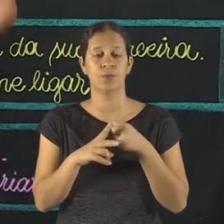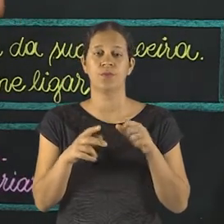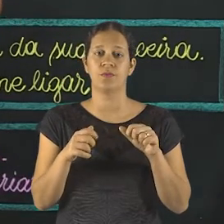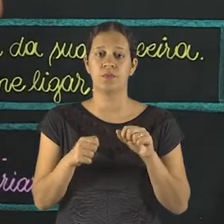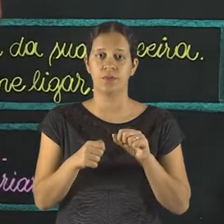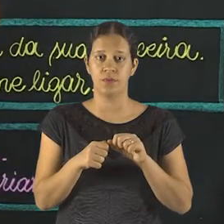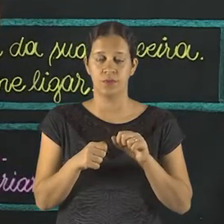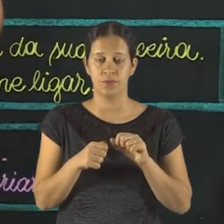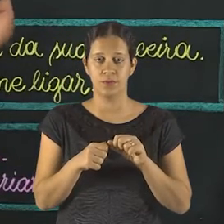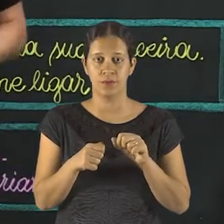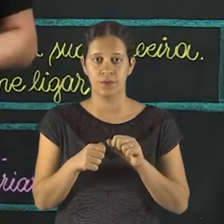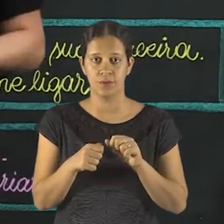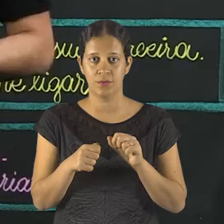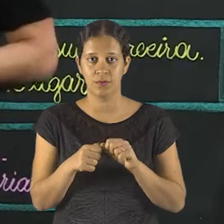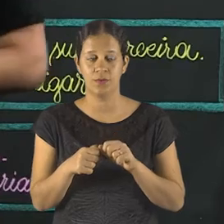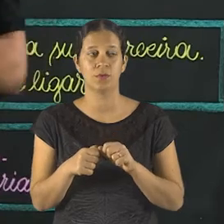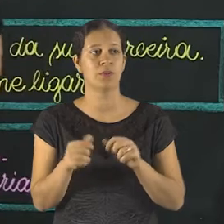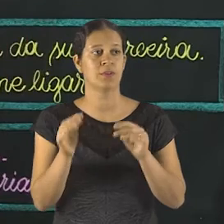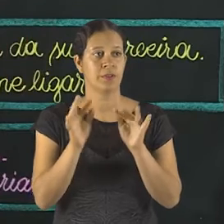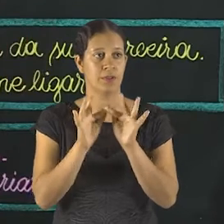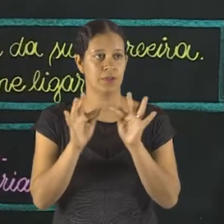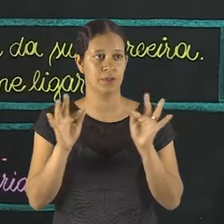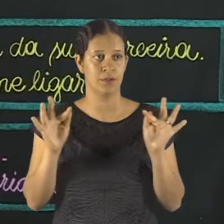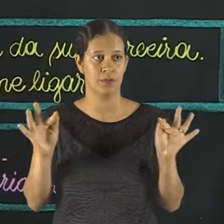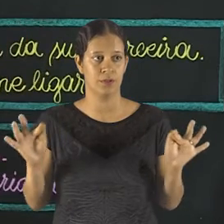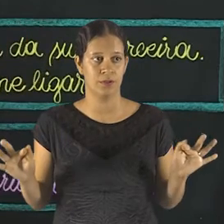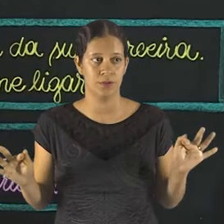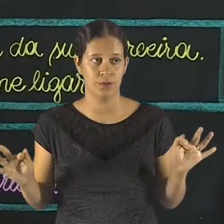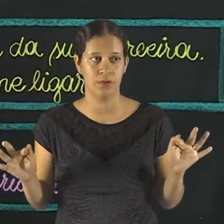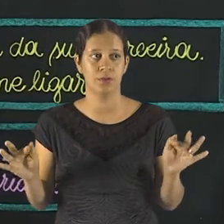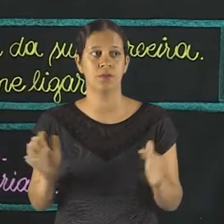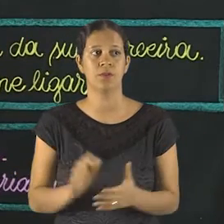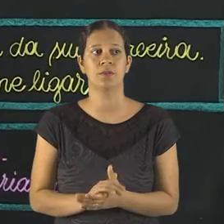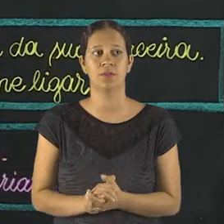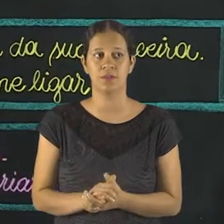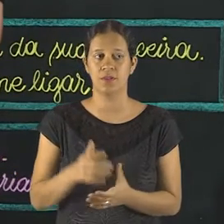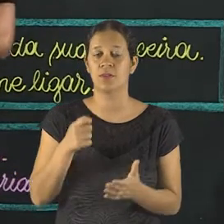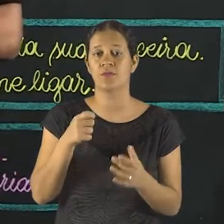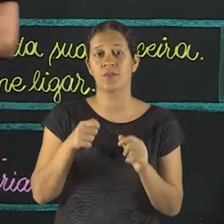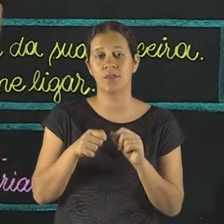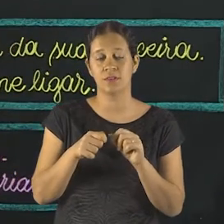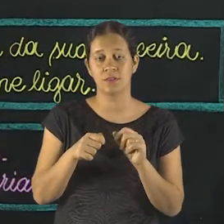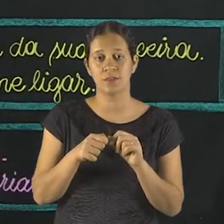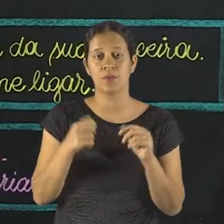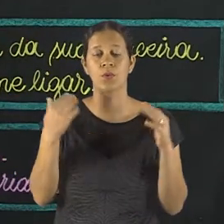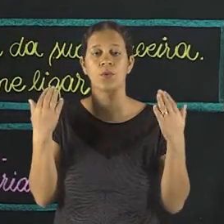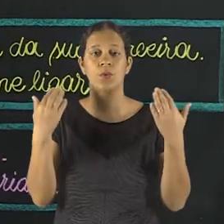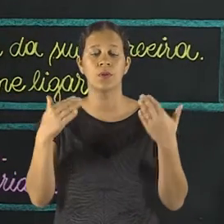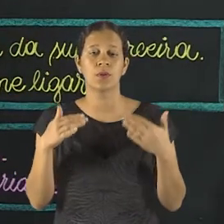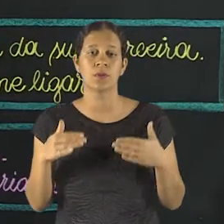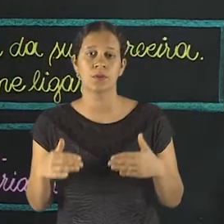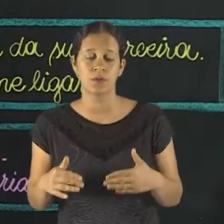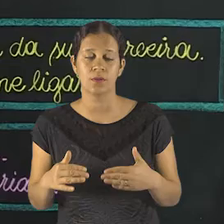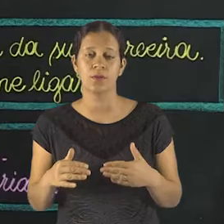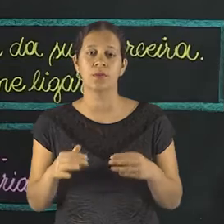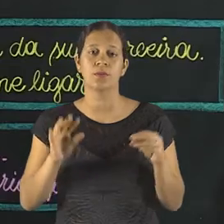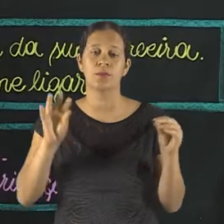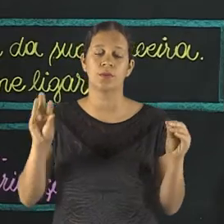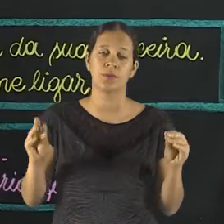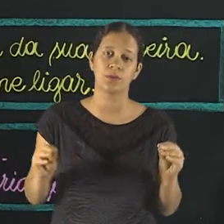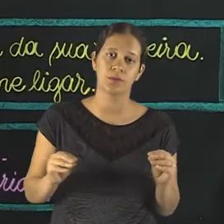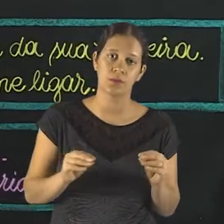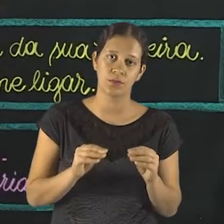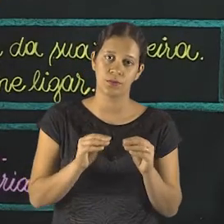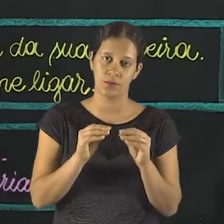fazer. Nesse caso, essa oração em fazer a prova, insistiu em fazer a prova, nós temos aqui um complemento